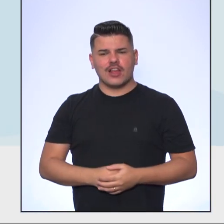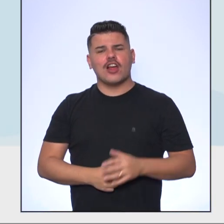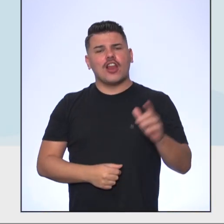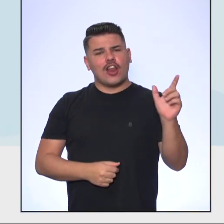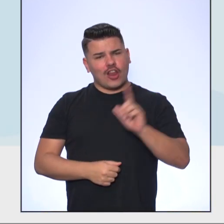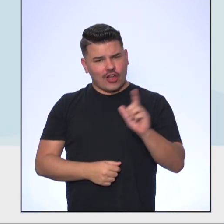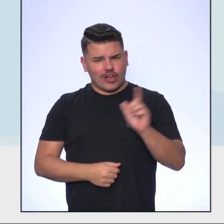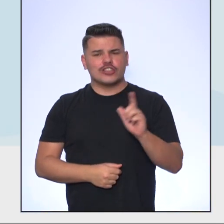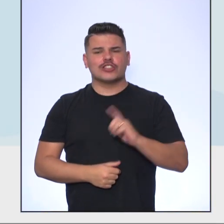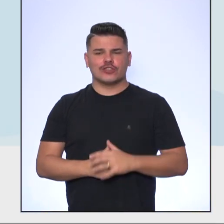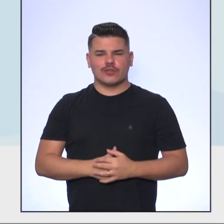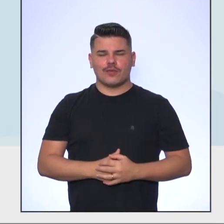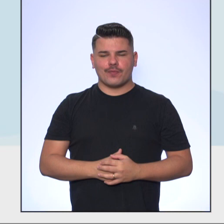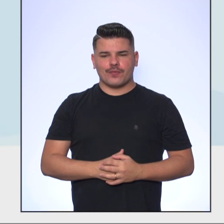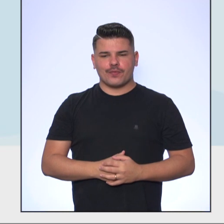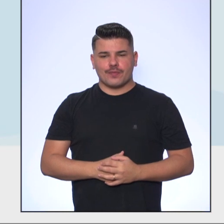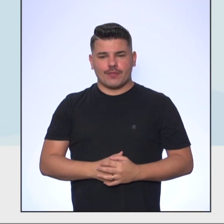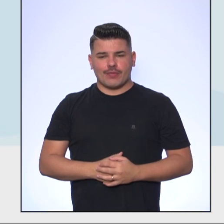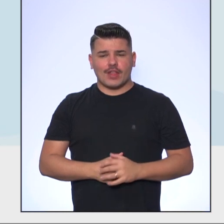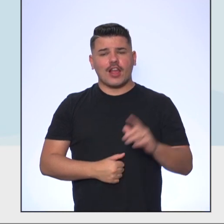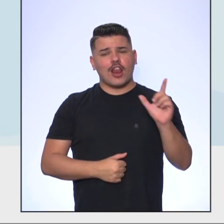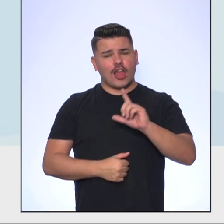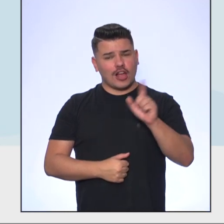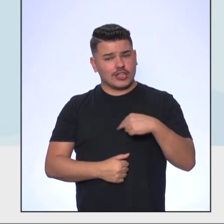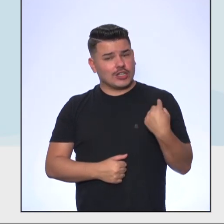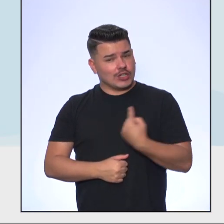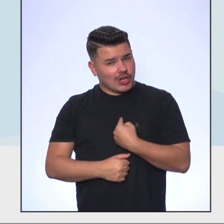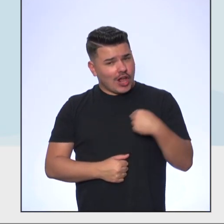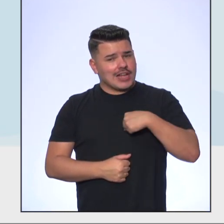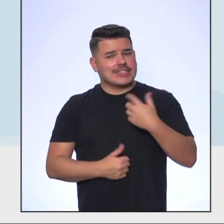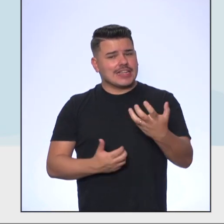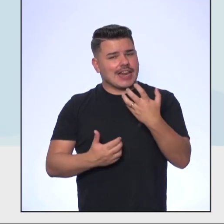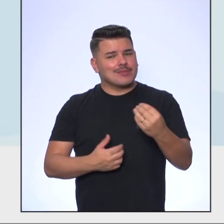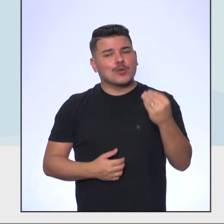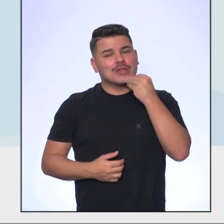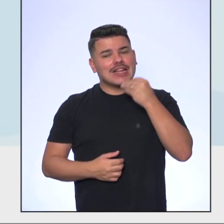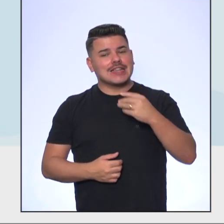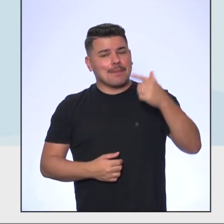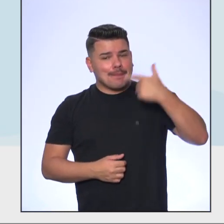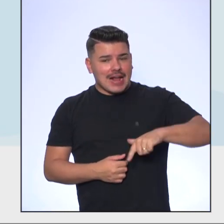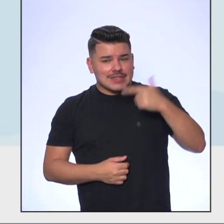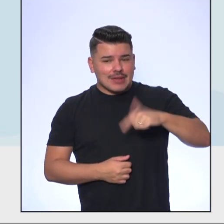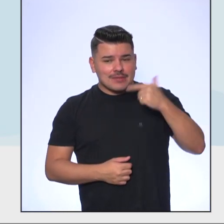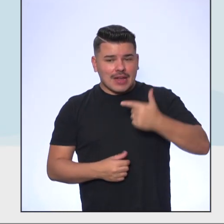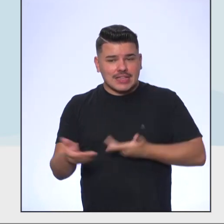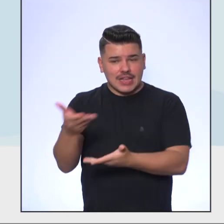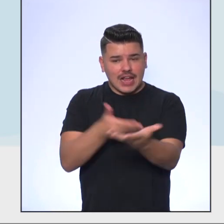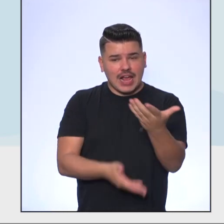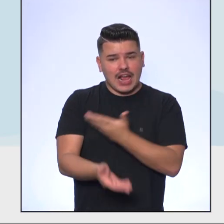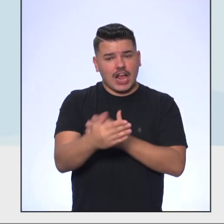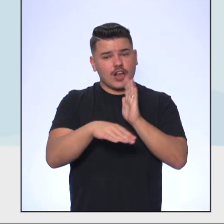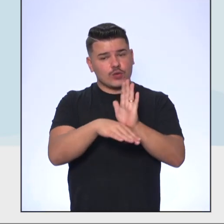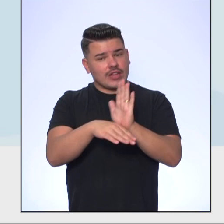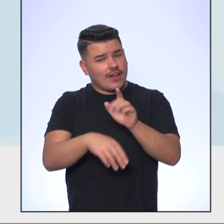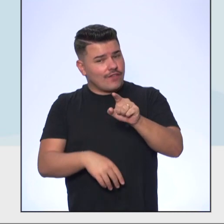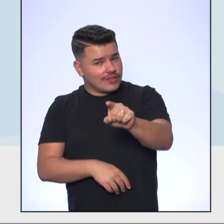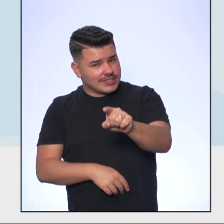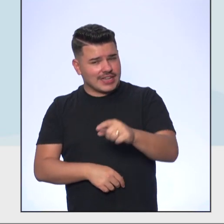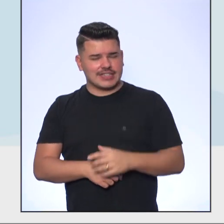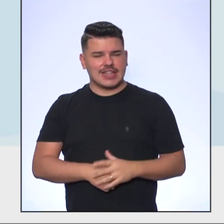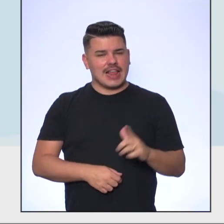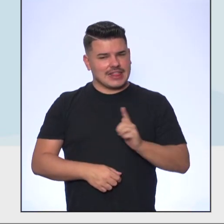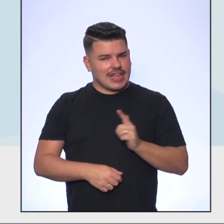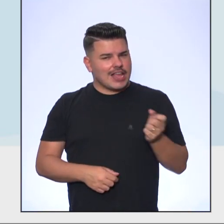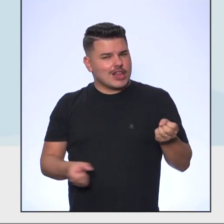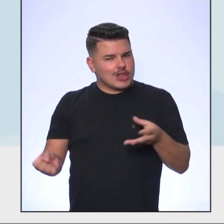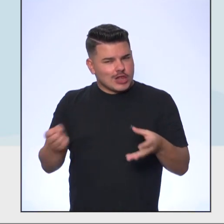Logicamente também, nós estamos querendo dar mais oportunidades para vocês. E aí, galera, novidade que